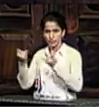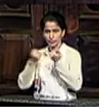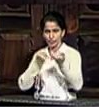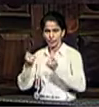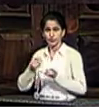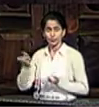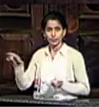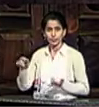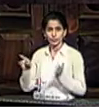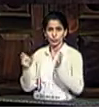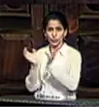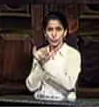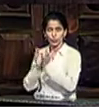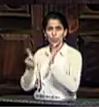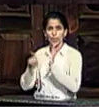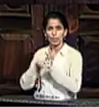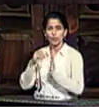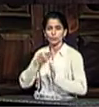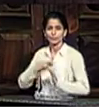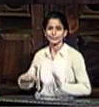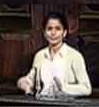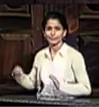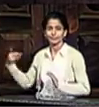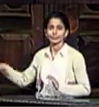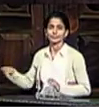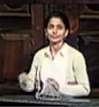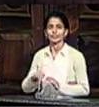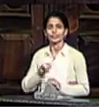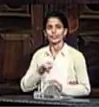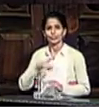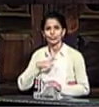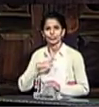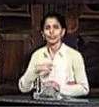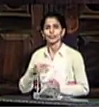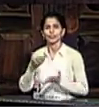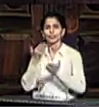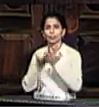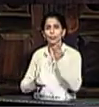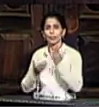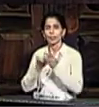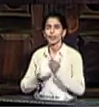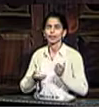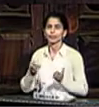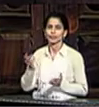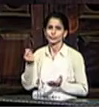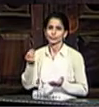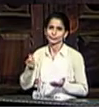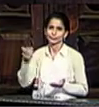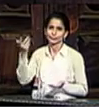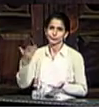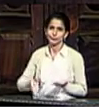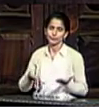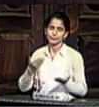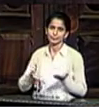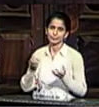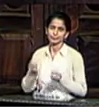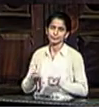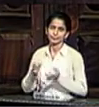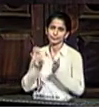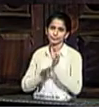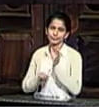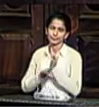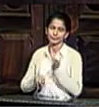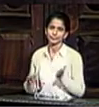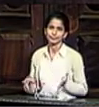isso foi a equipe do governo, que nos disse, sim, que havia uma perda real e concreta de receita. Nós